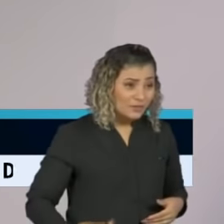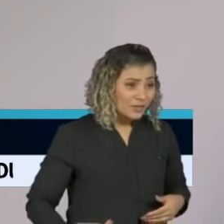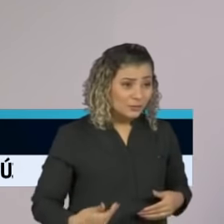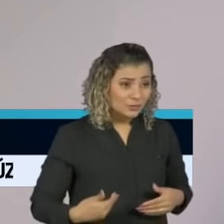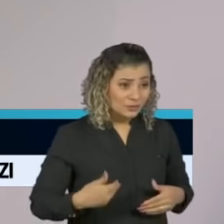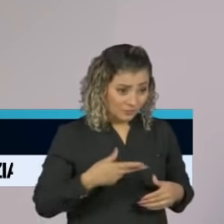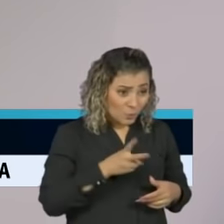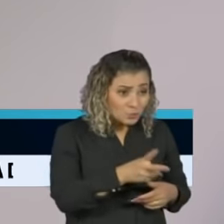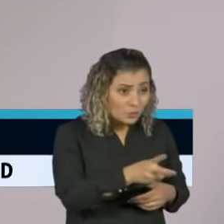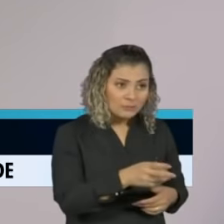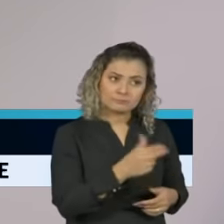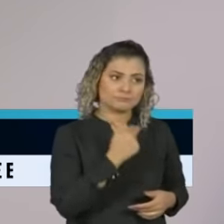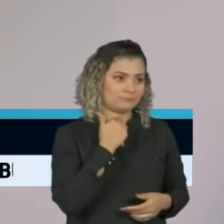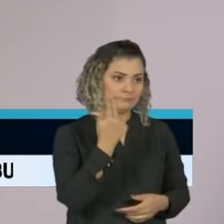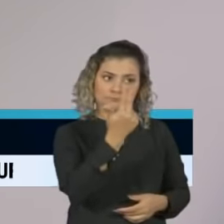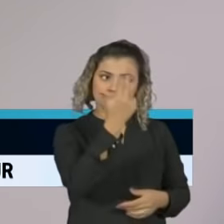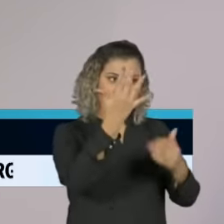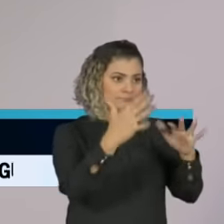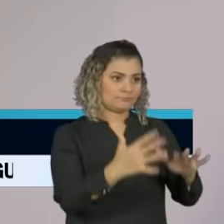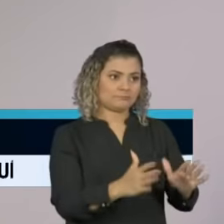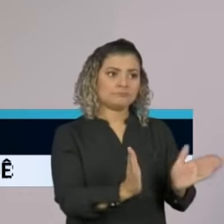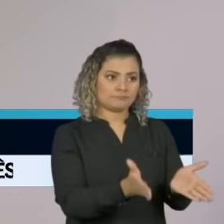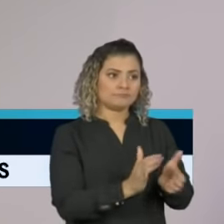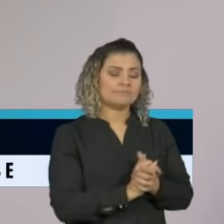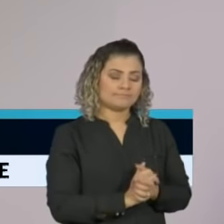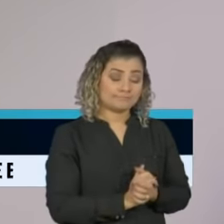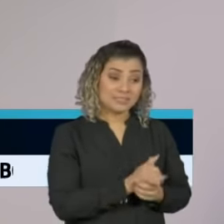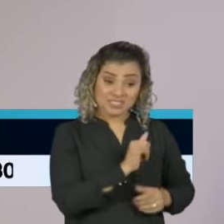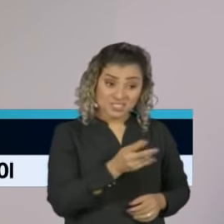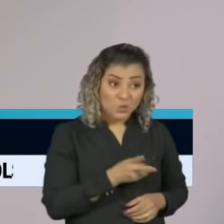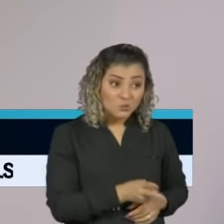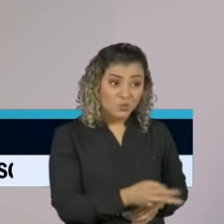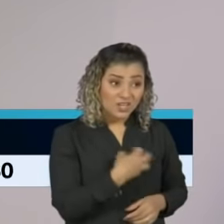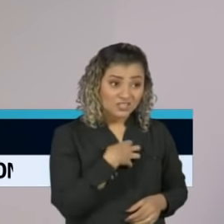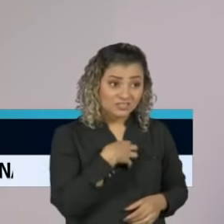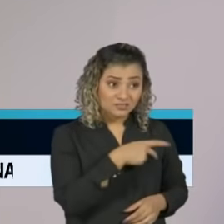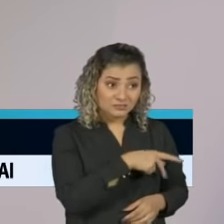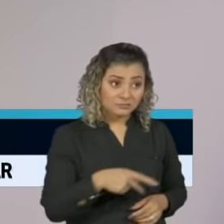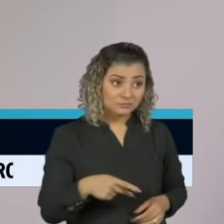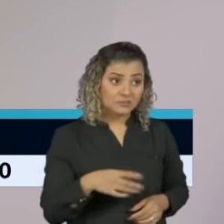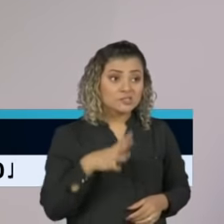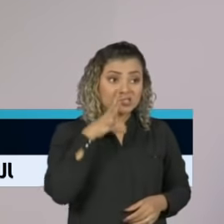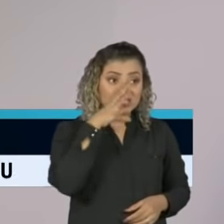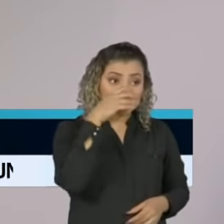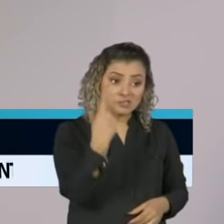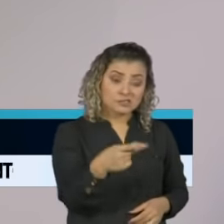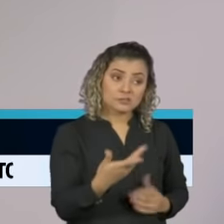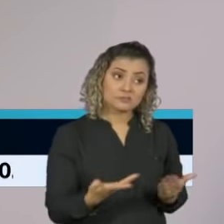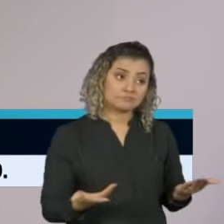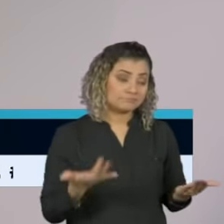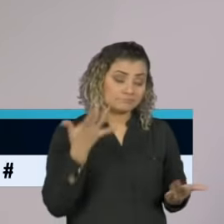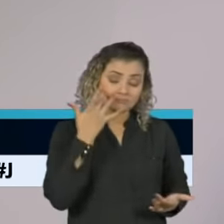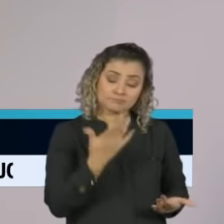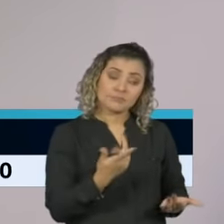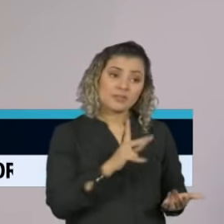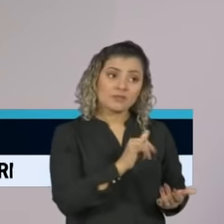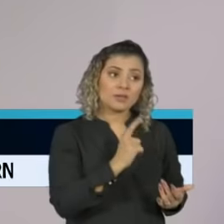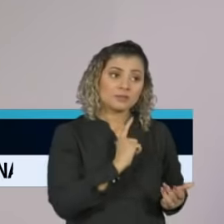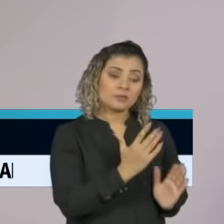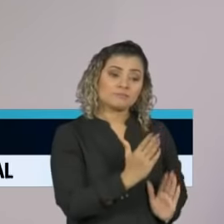existem mais. Não existem mais. Se ele se mantiver, vai ser por impertinência dele até que seja